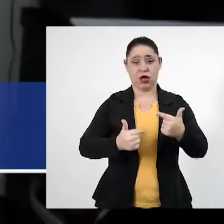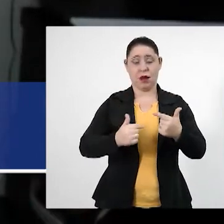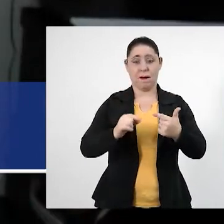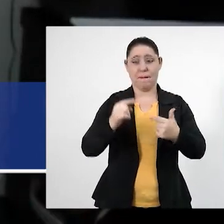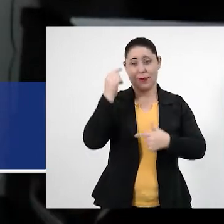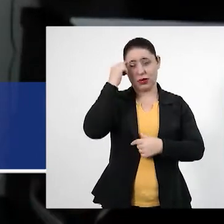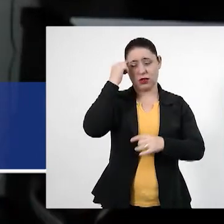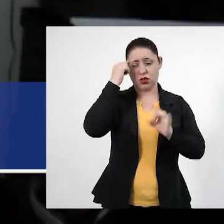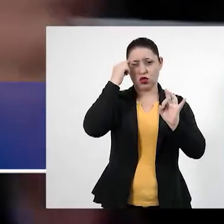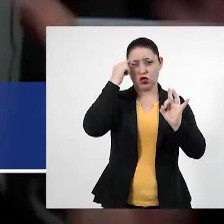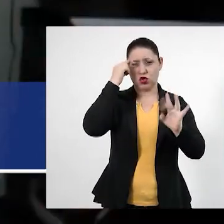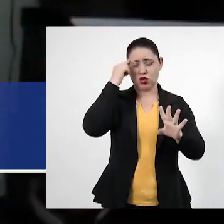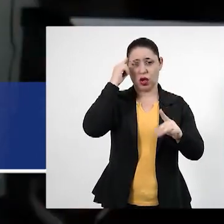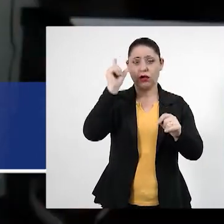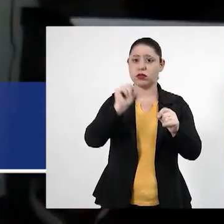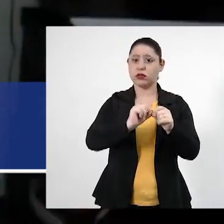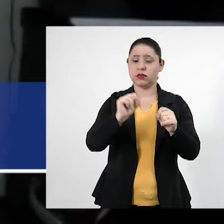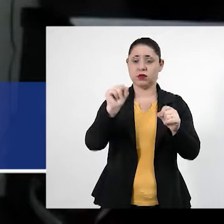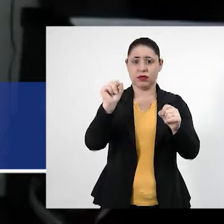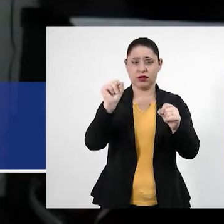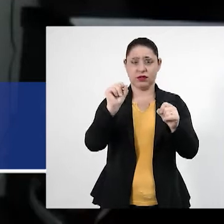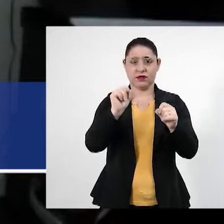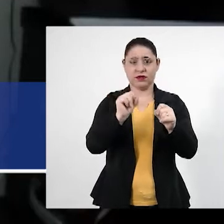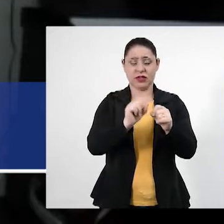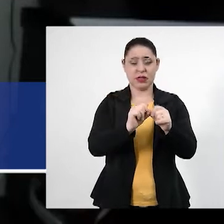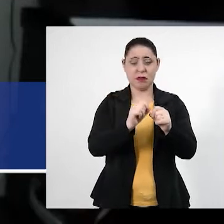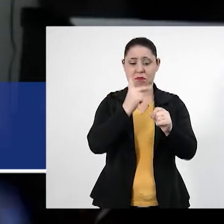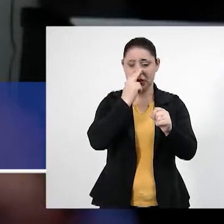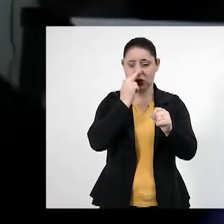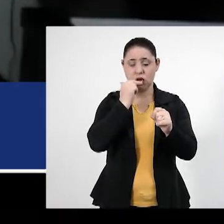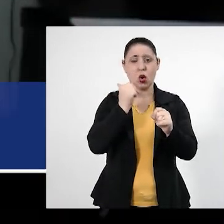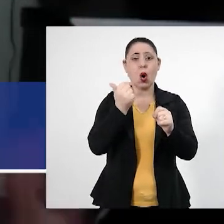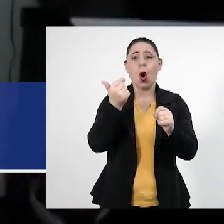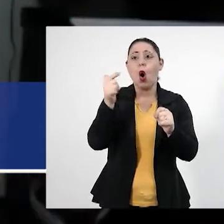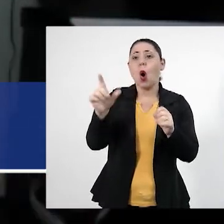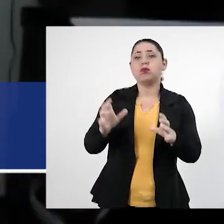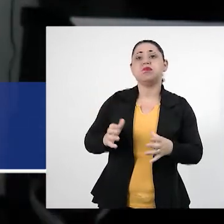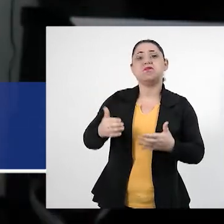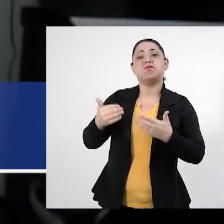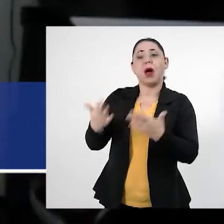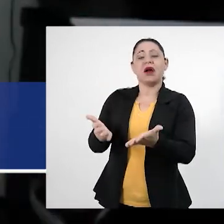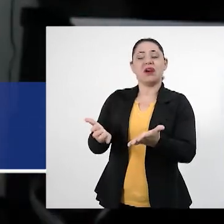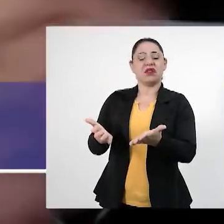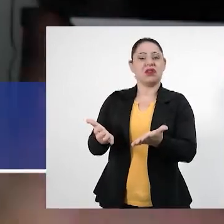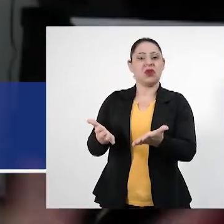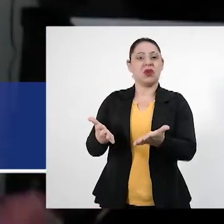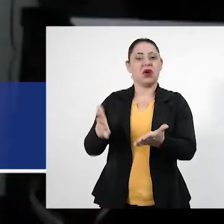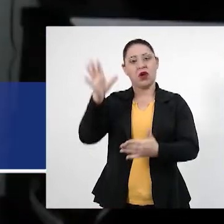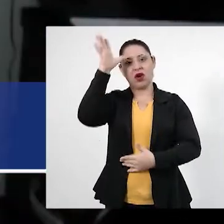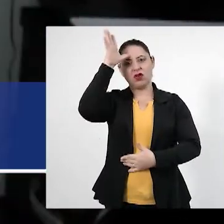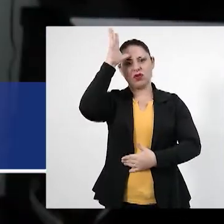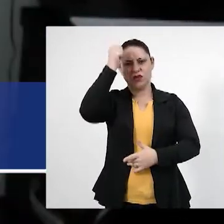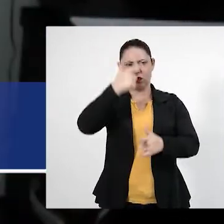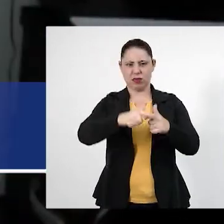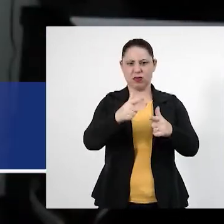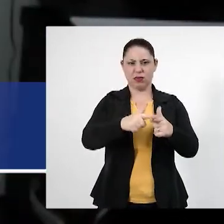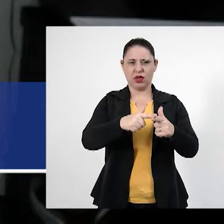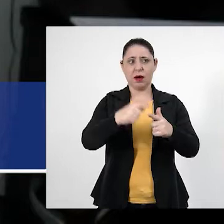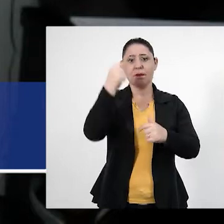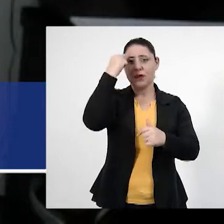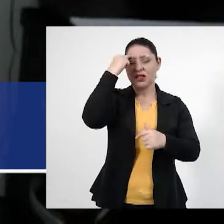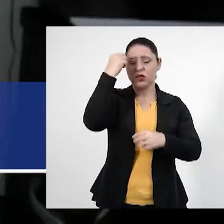pensar só na política, não pensar só em jogar para a